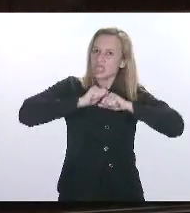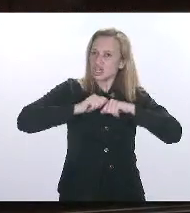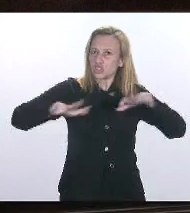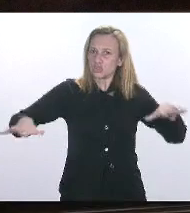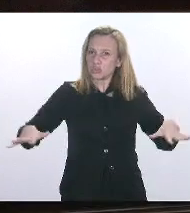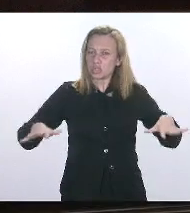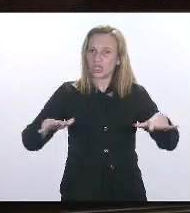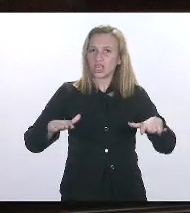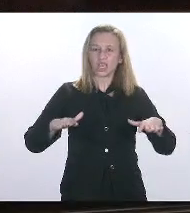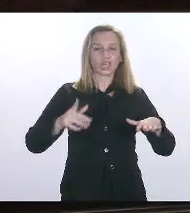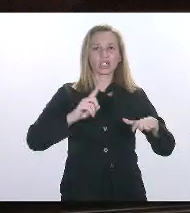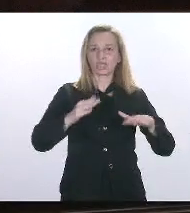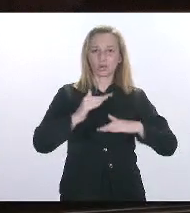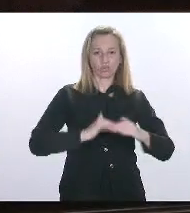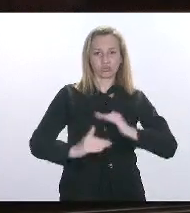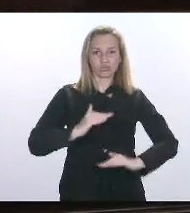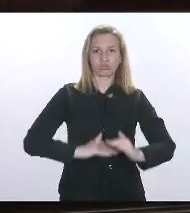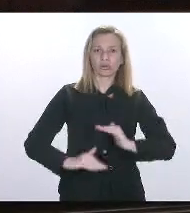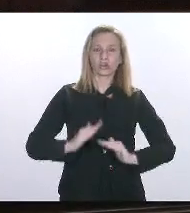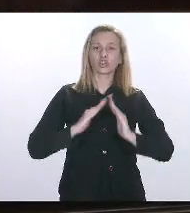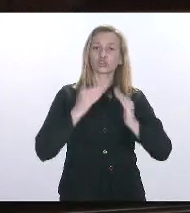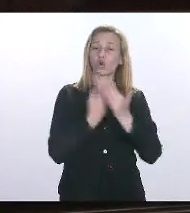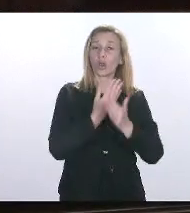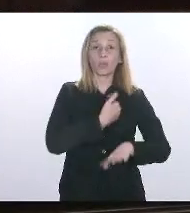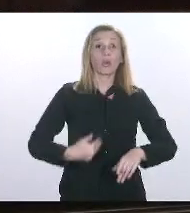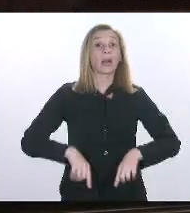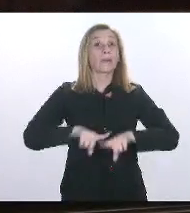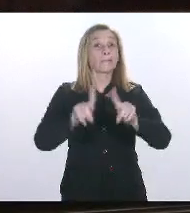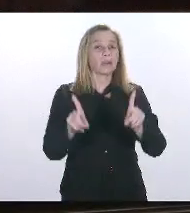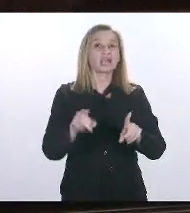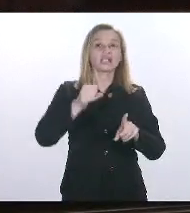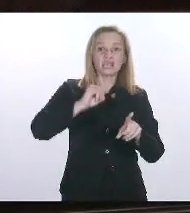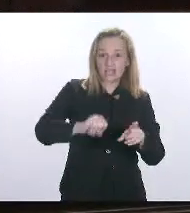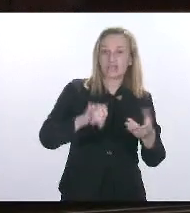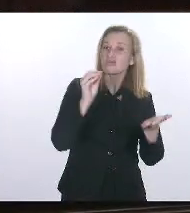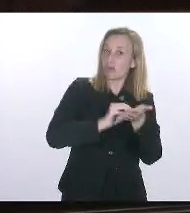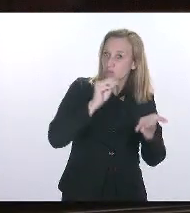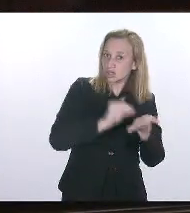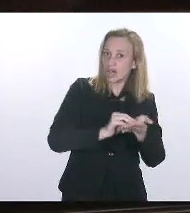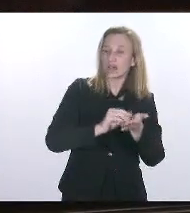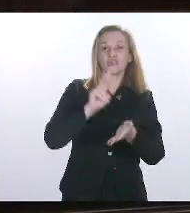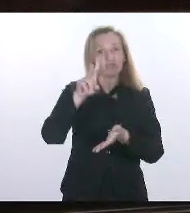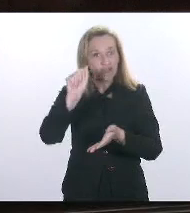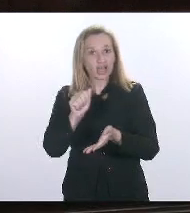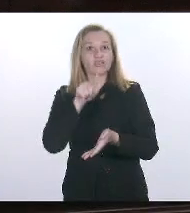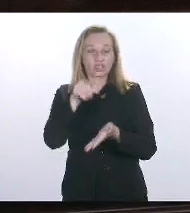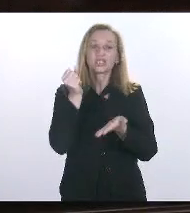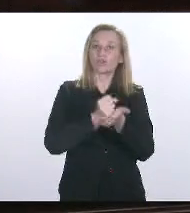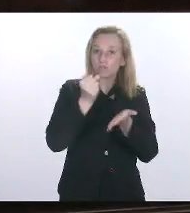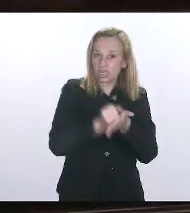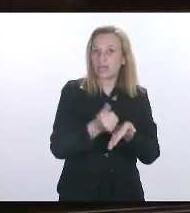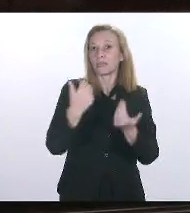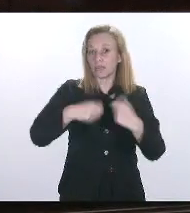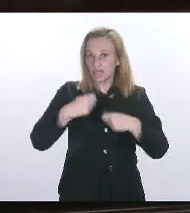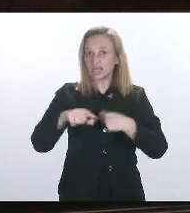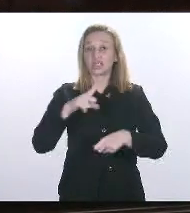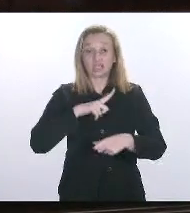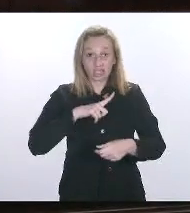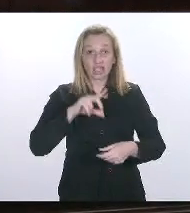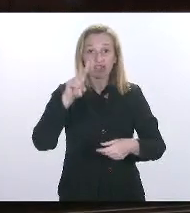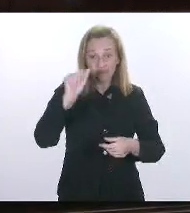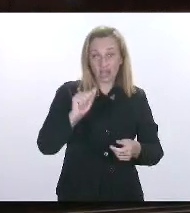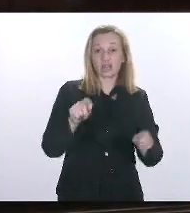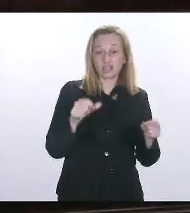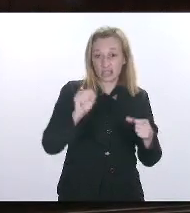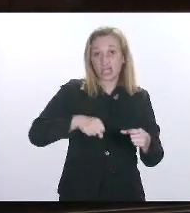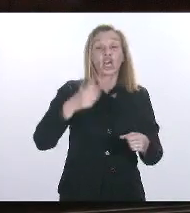não retroceder a rede pública, mas é claro que se faltarem vagas, você vai ter que conveniar, vai ter que contratar, né, presidente? Então, acho que o projeto